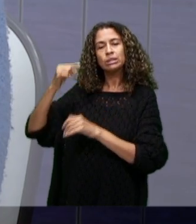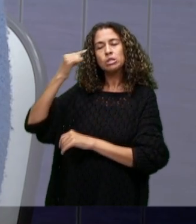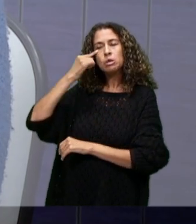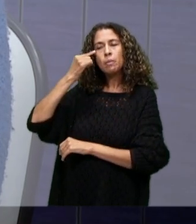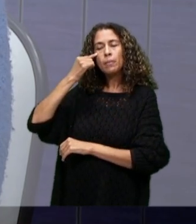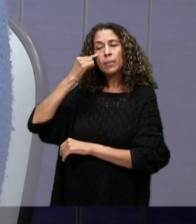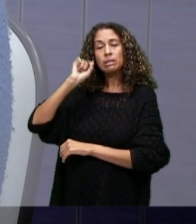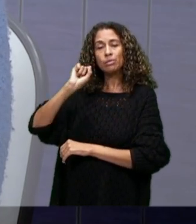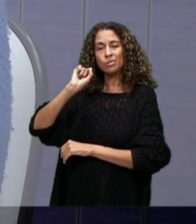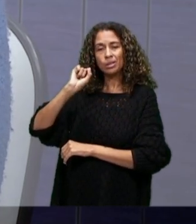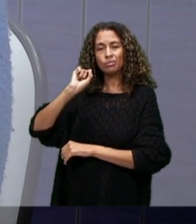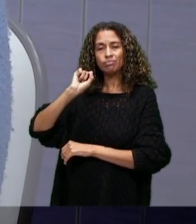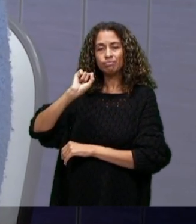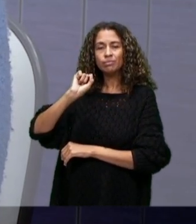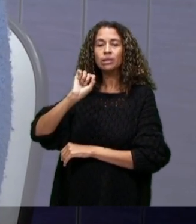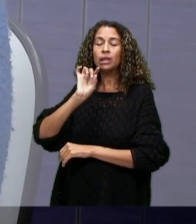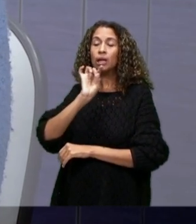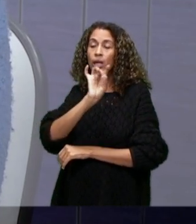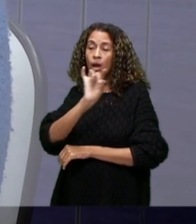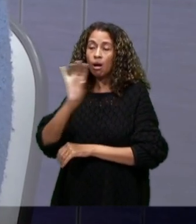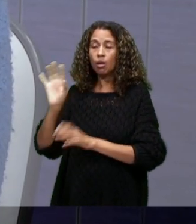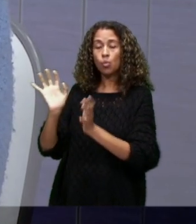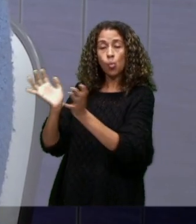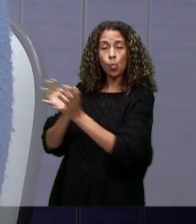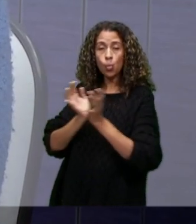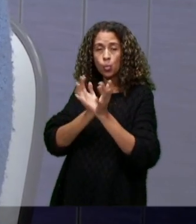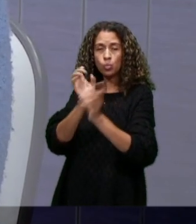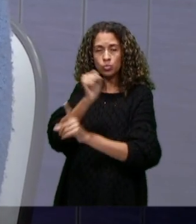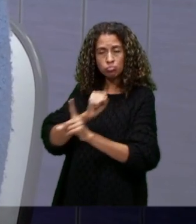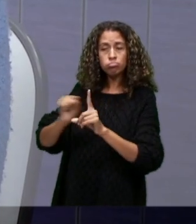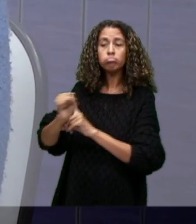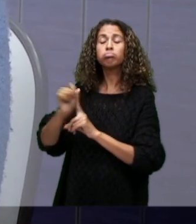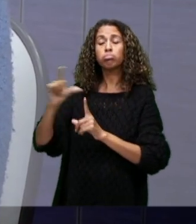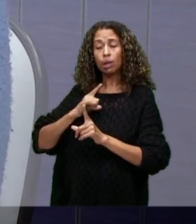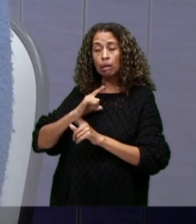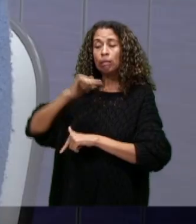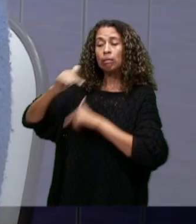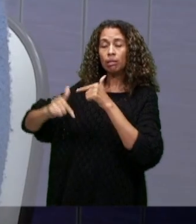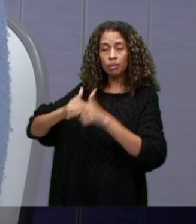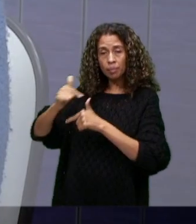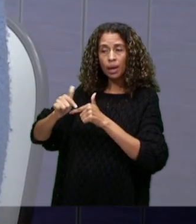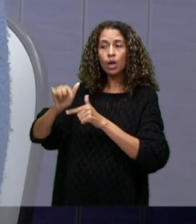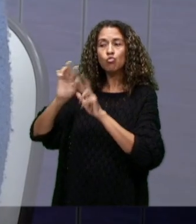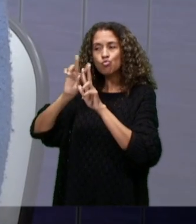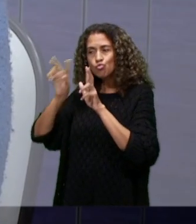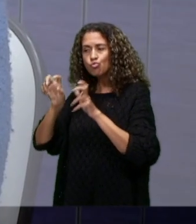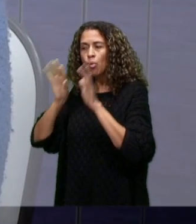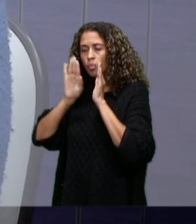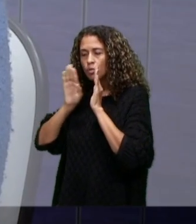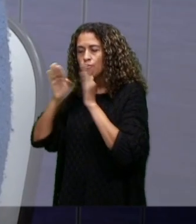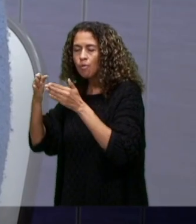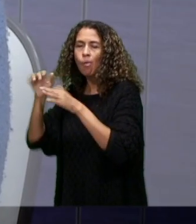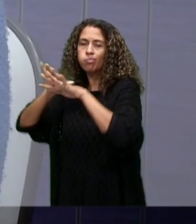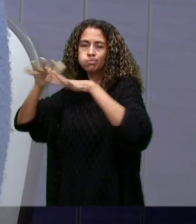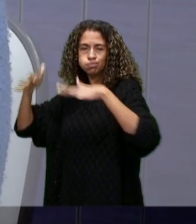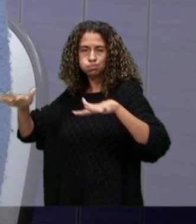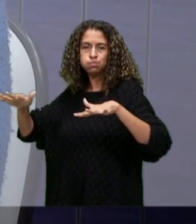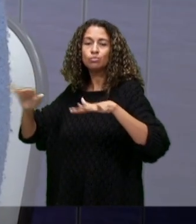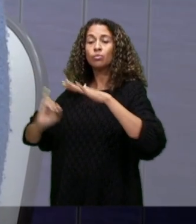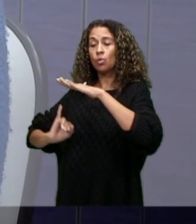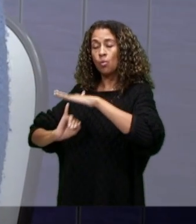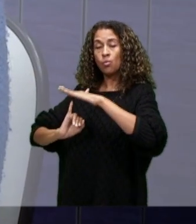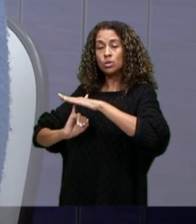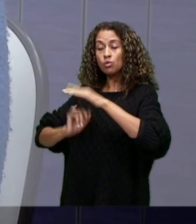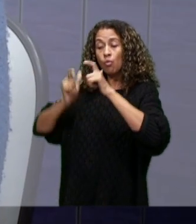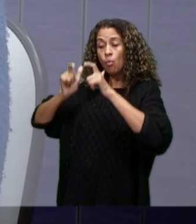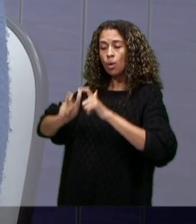que diferentes atores sociais fazem diversos trabalhos relacionados ao oceano. Então, o IFSC ele foi um ponto